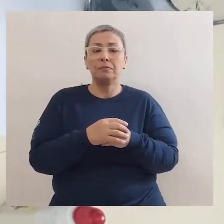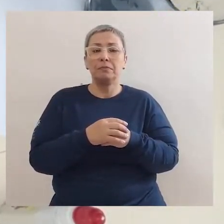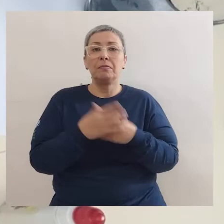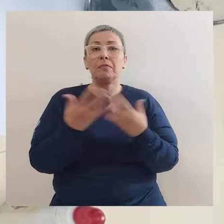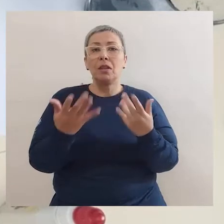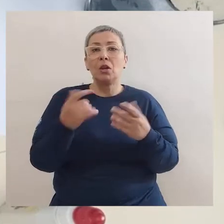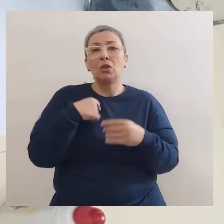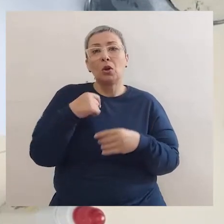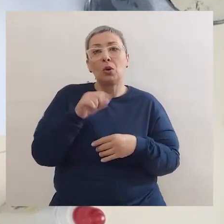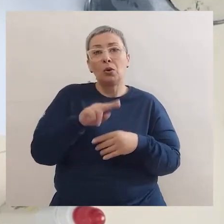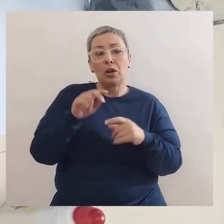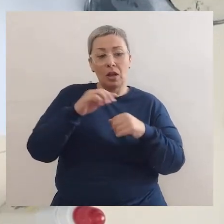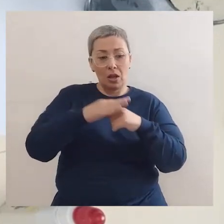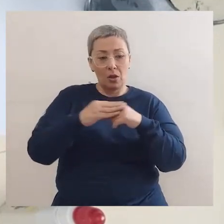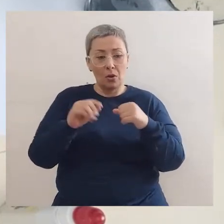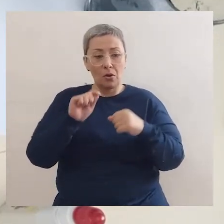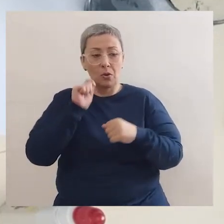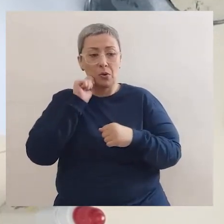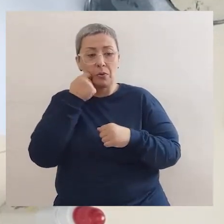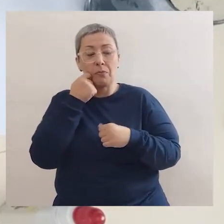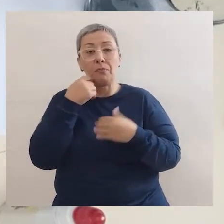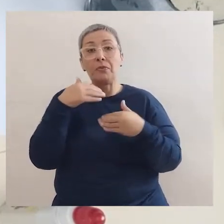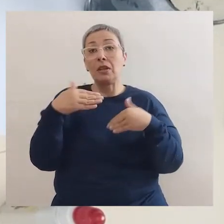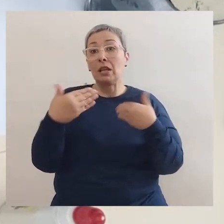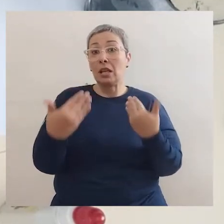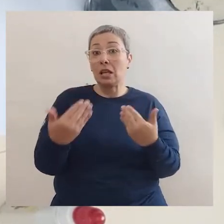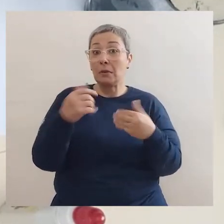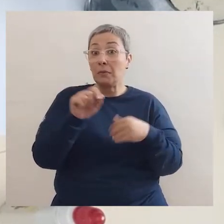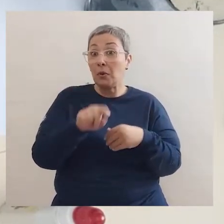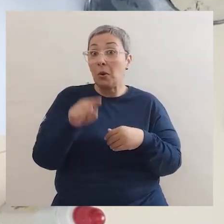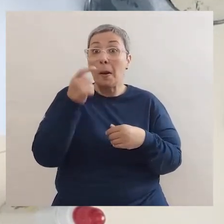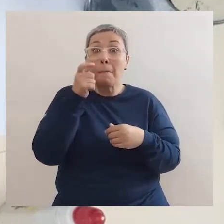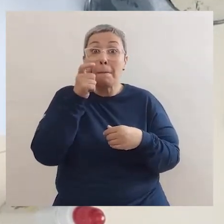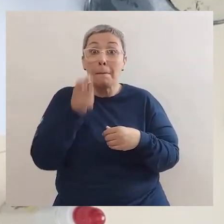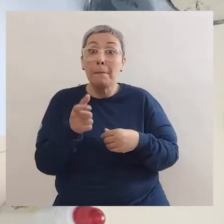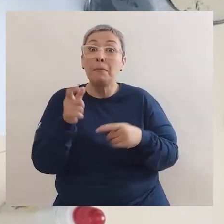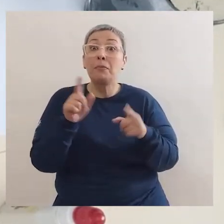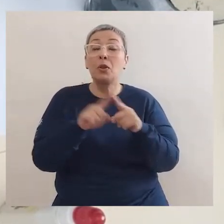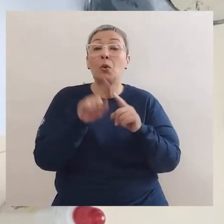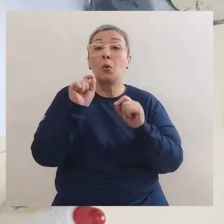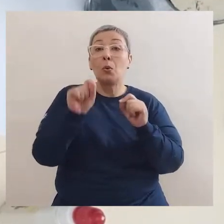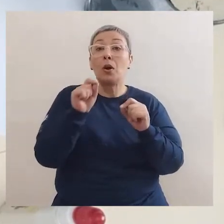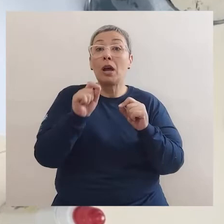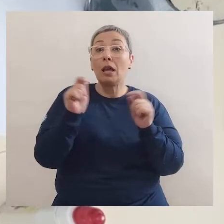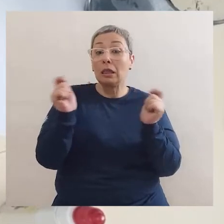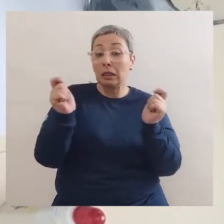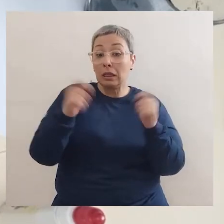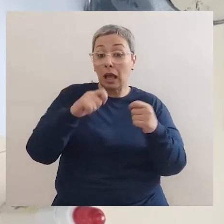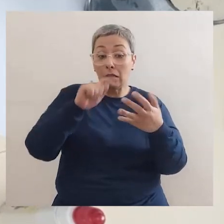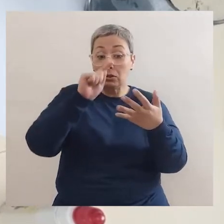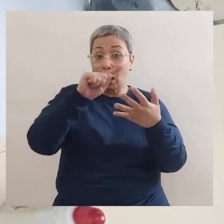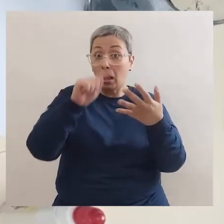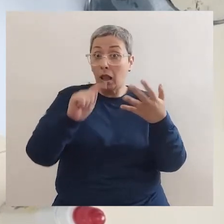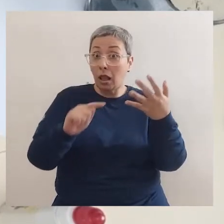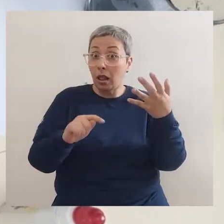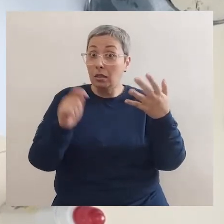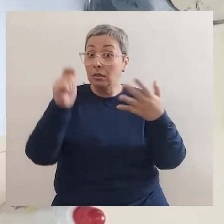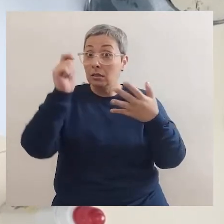Só usando carvão, tá? Então, é só para vocês verem as possibilidades,